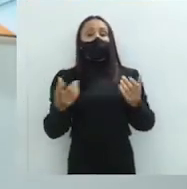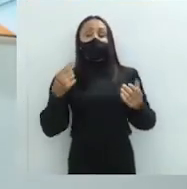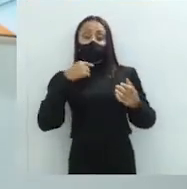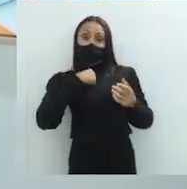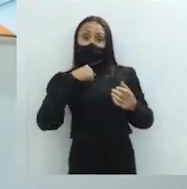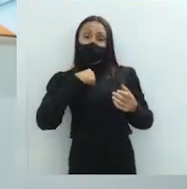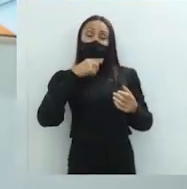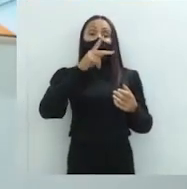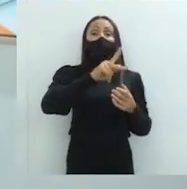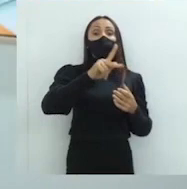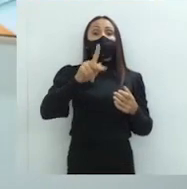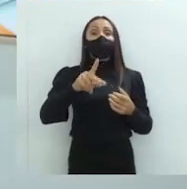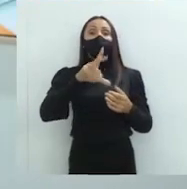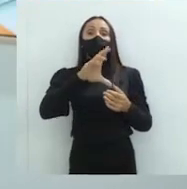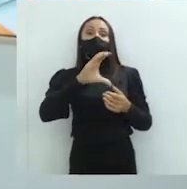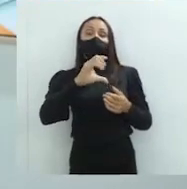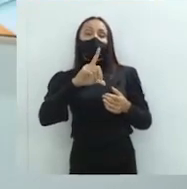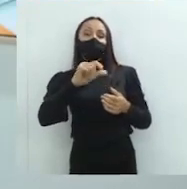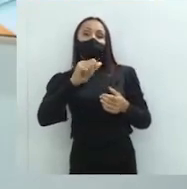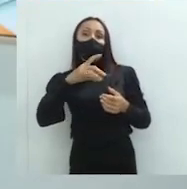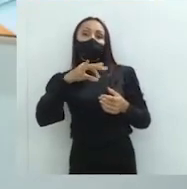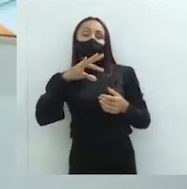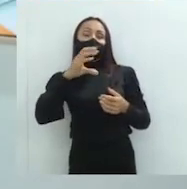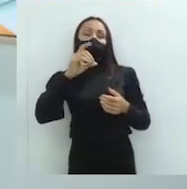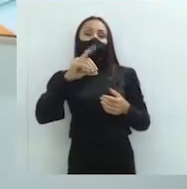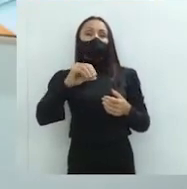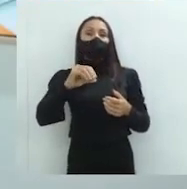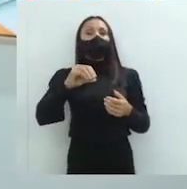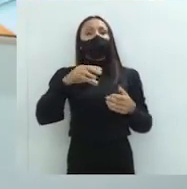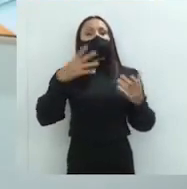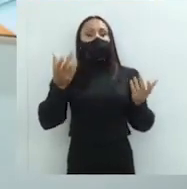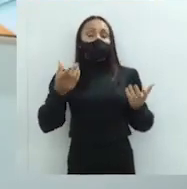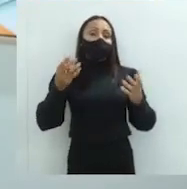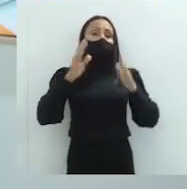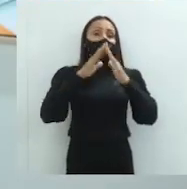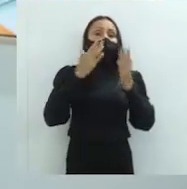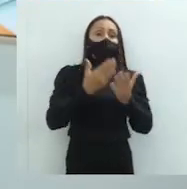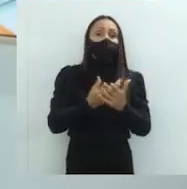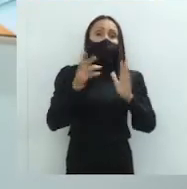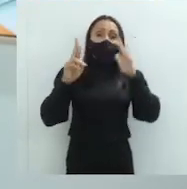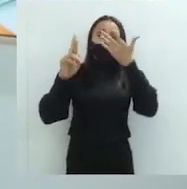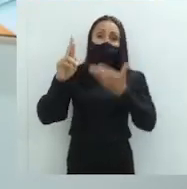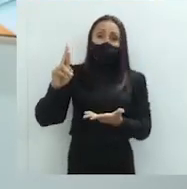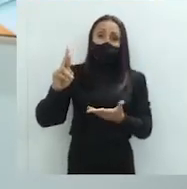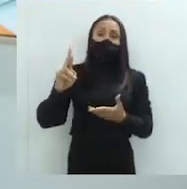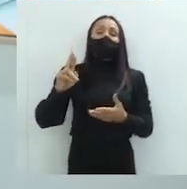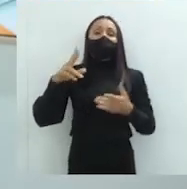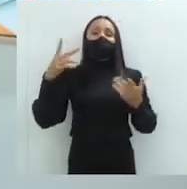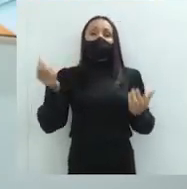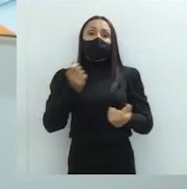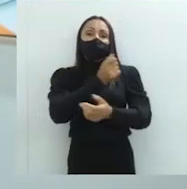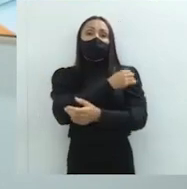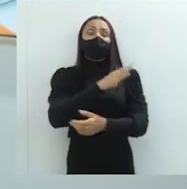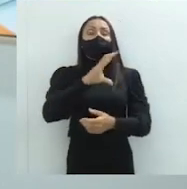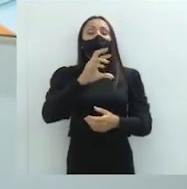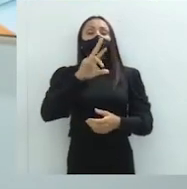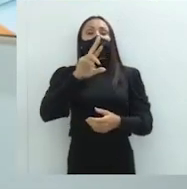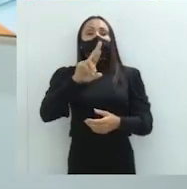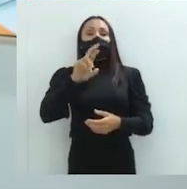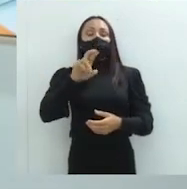professor Cláudio Nascimento, da Escola de Referência de Ensino Fundamental Creuza